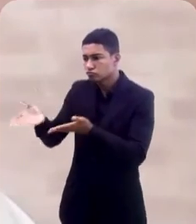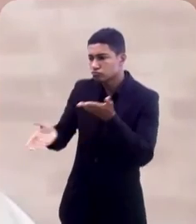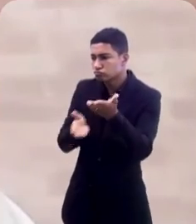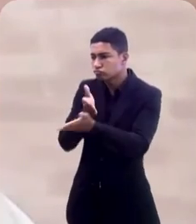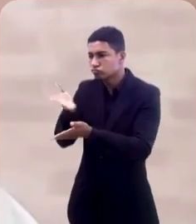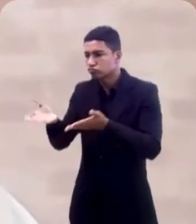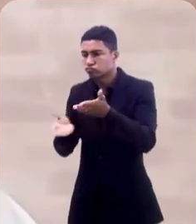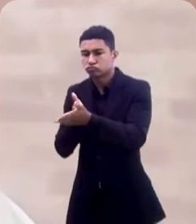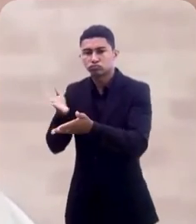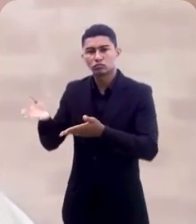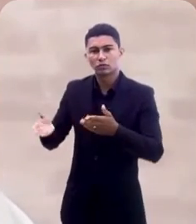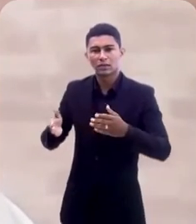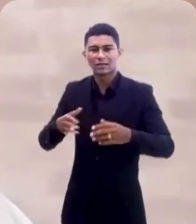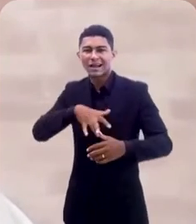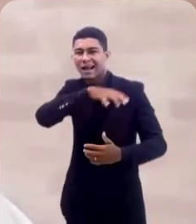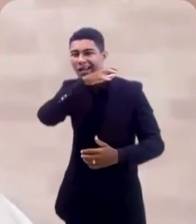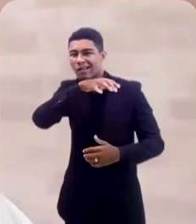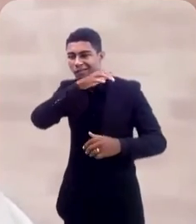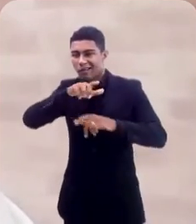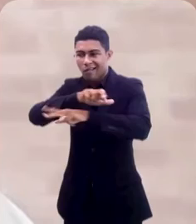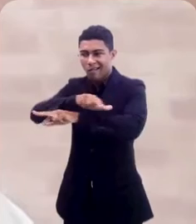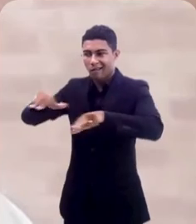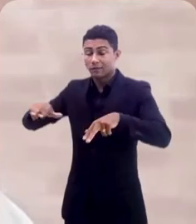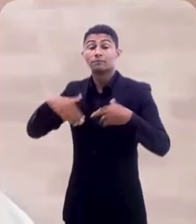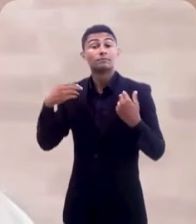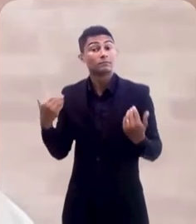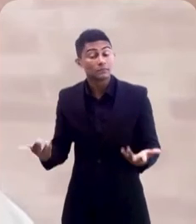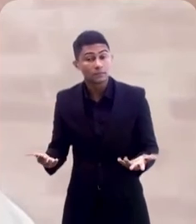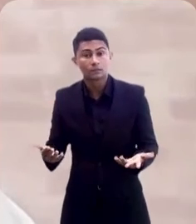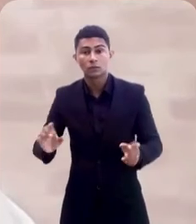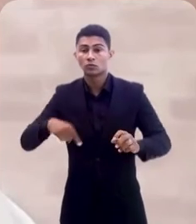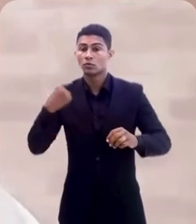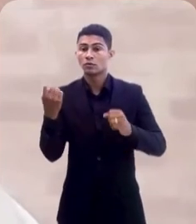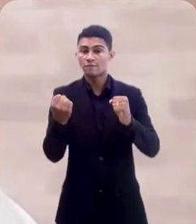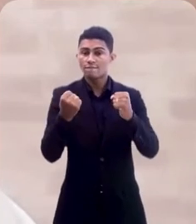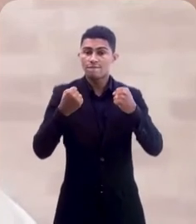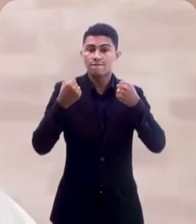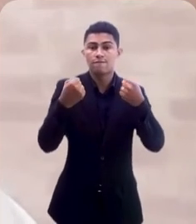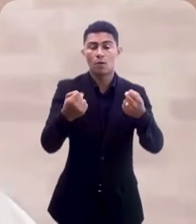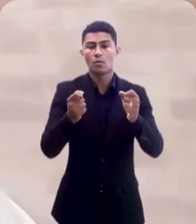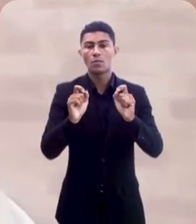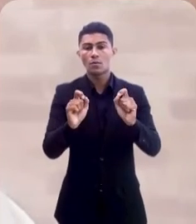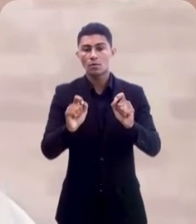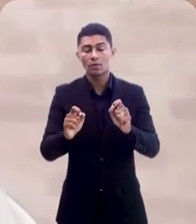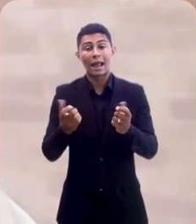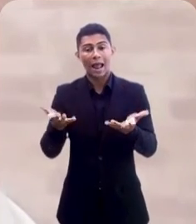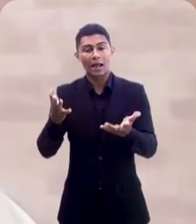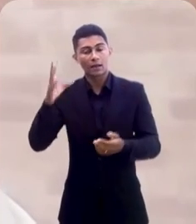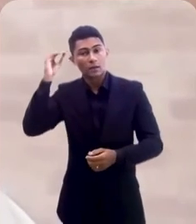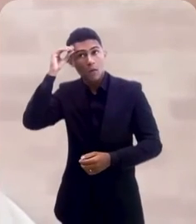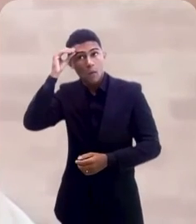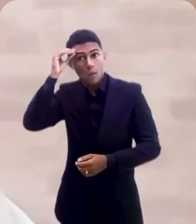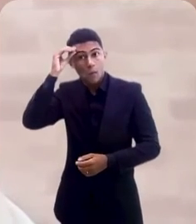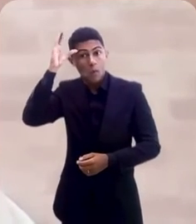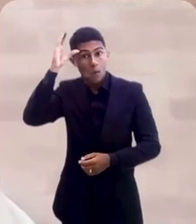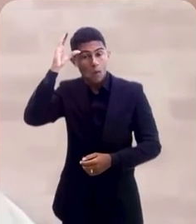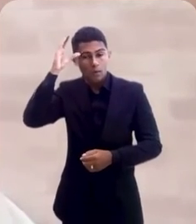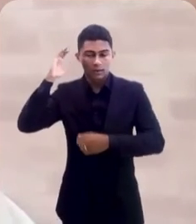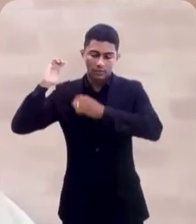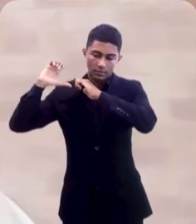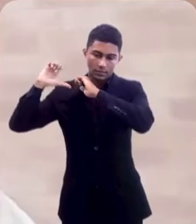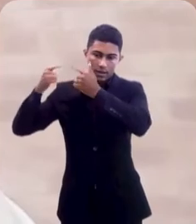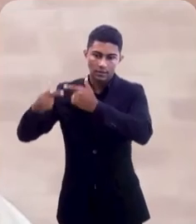nós pretendemos daqui para frente é exatamente preservar o conhecimento,